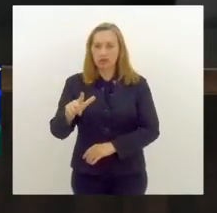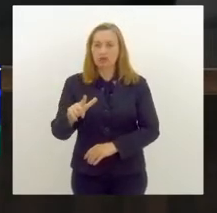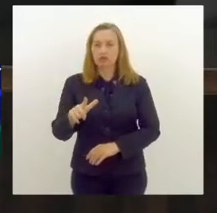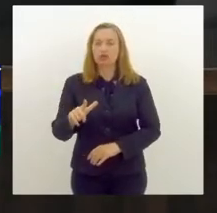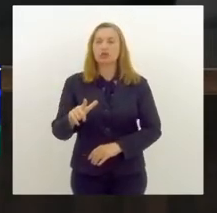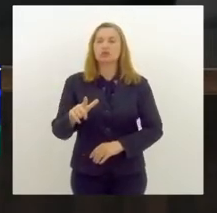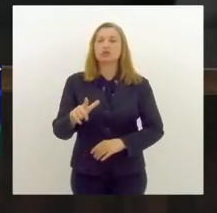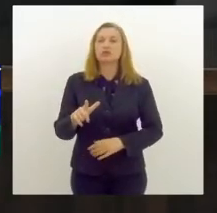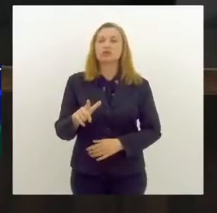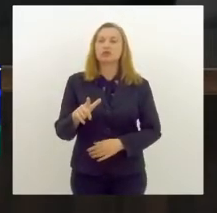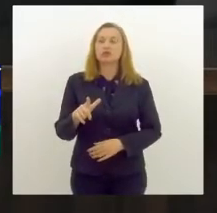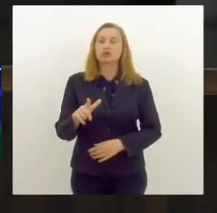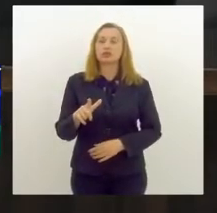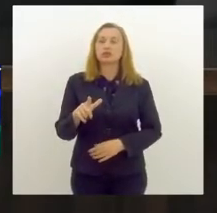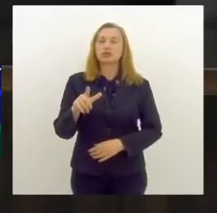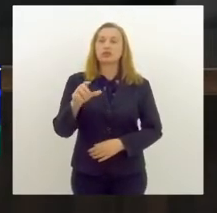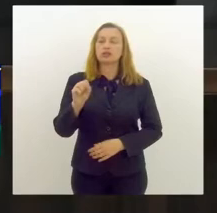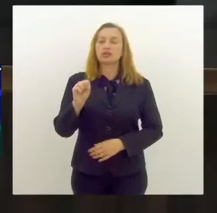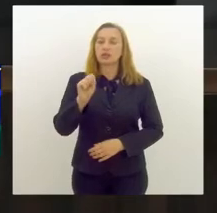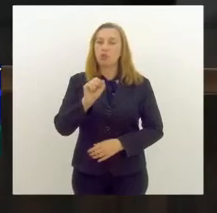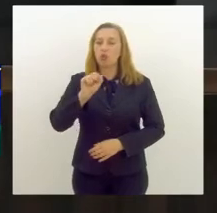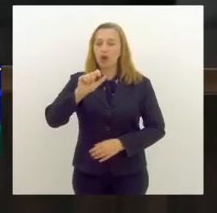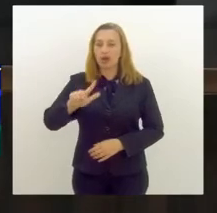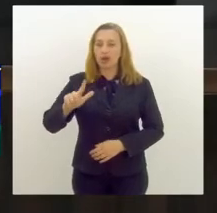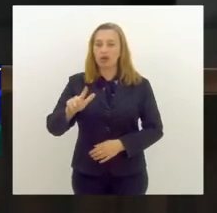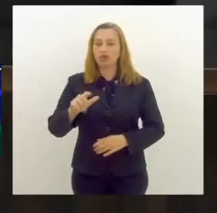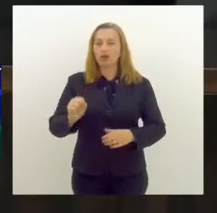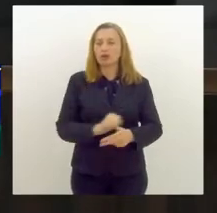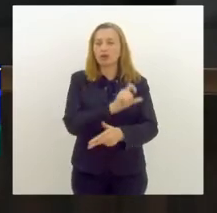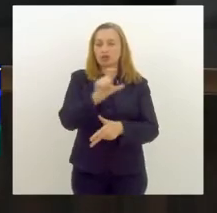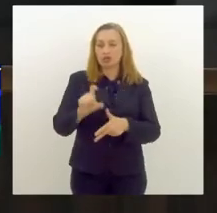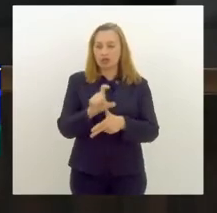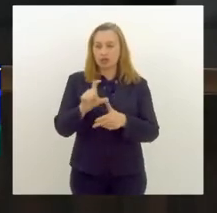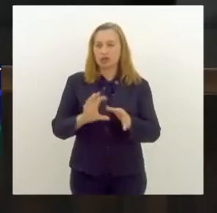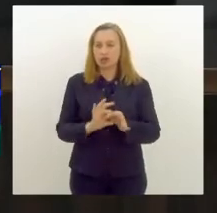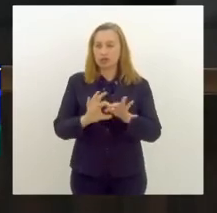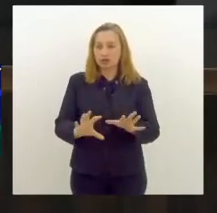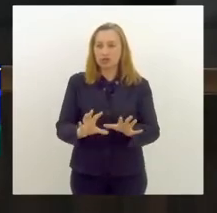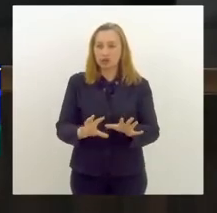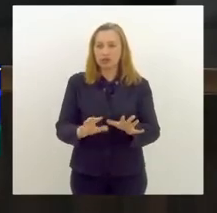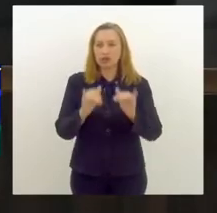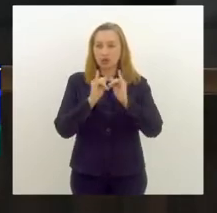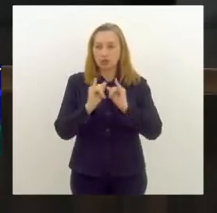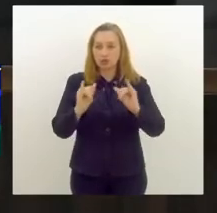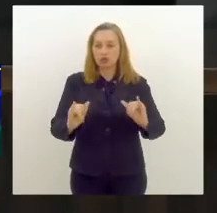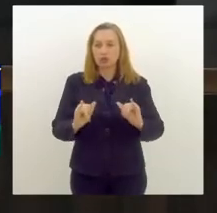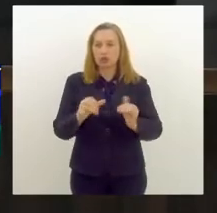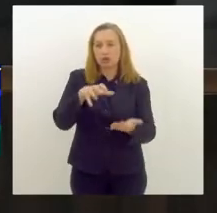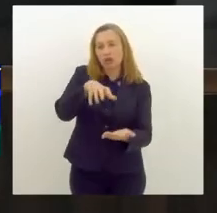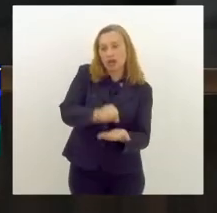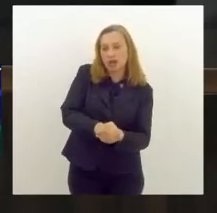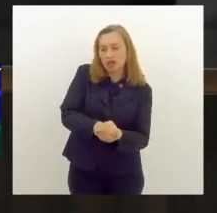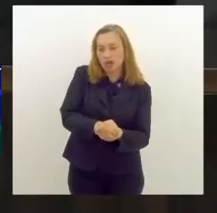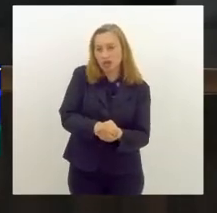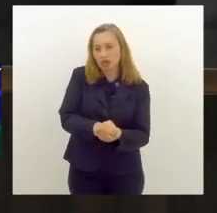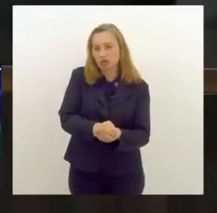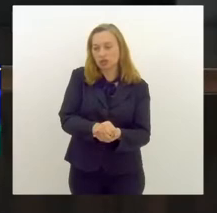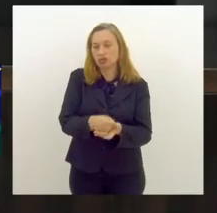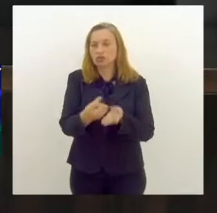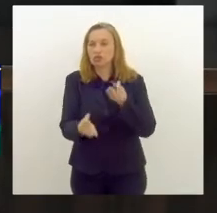deputados Daniel Librelon e Samuel Malafaia, que autoriza o Poder Executivo a manter e divulgar cadastro atualizado nas unidades de